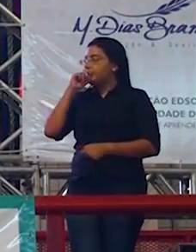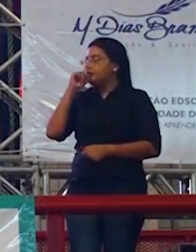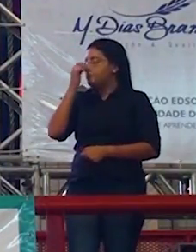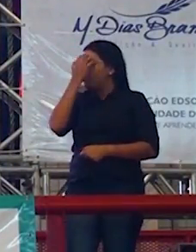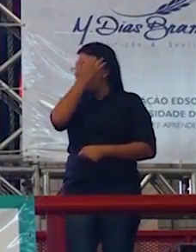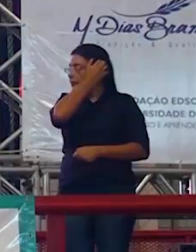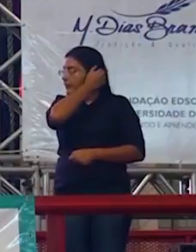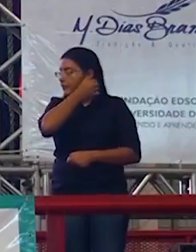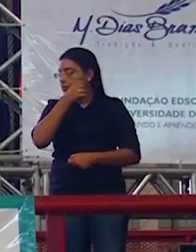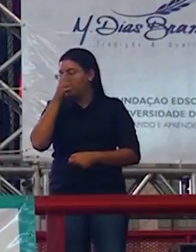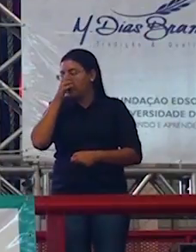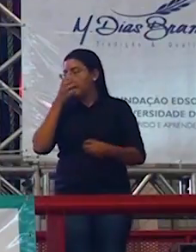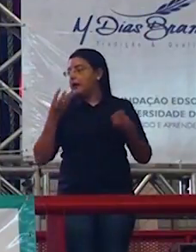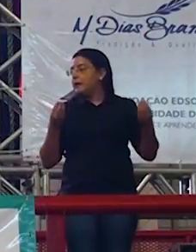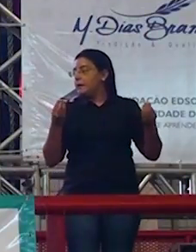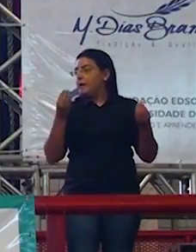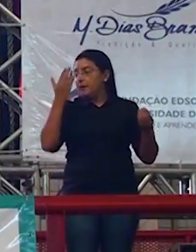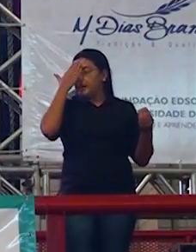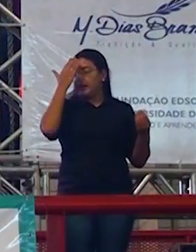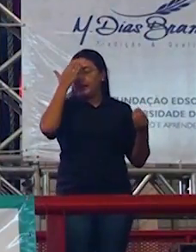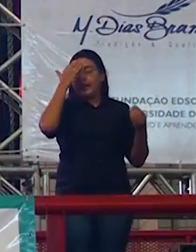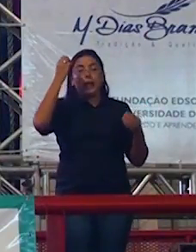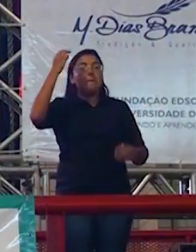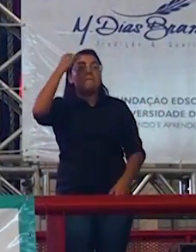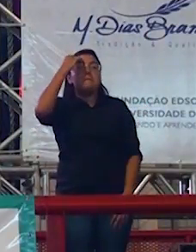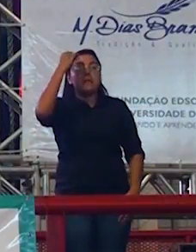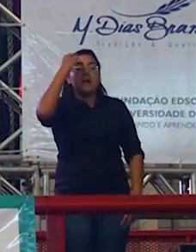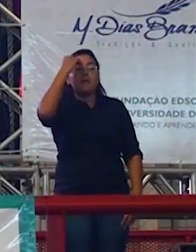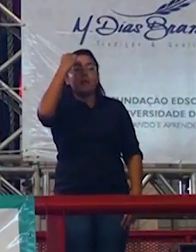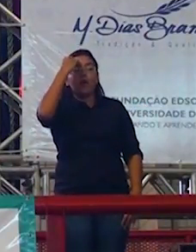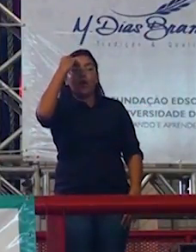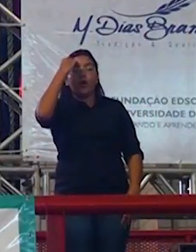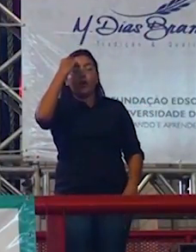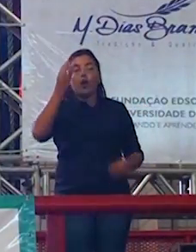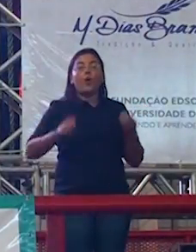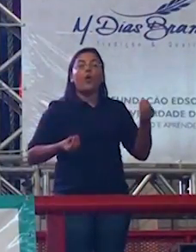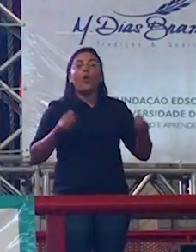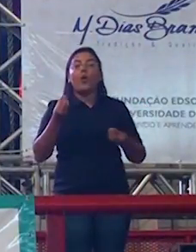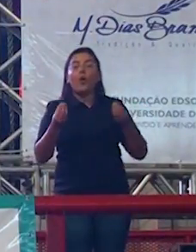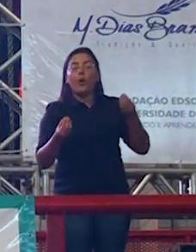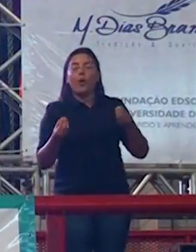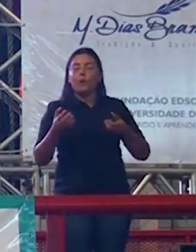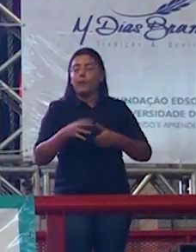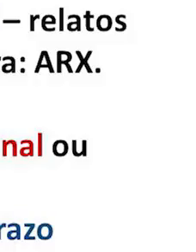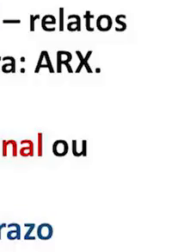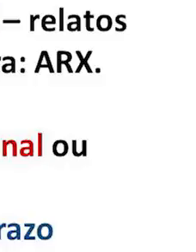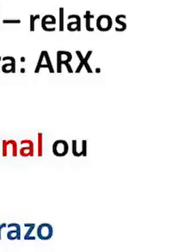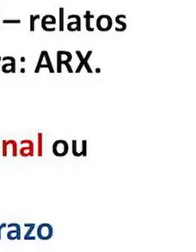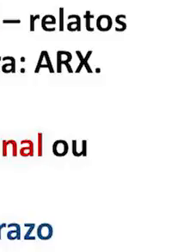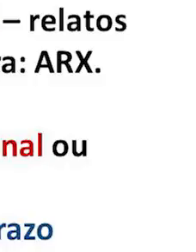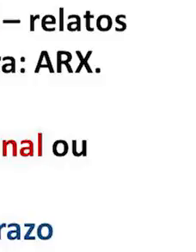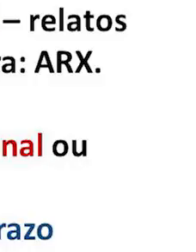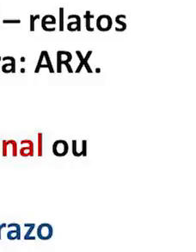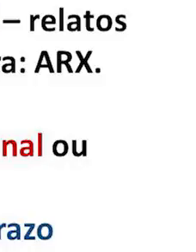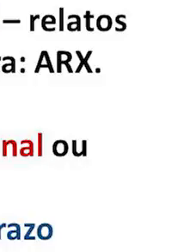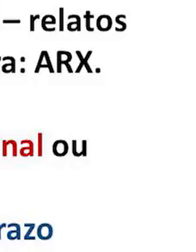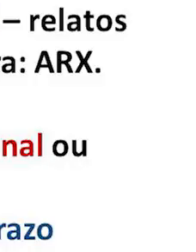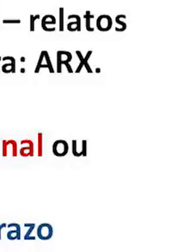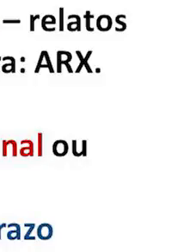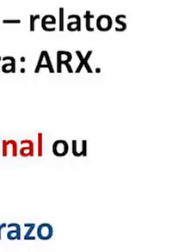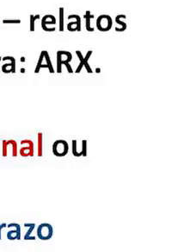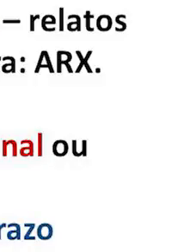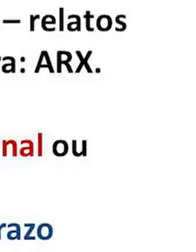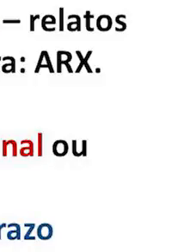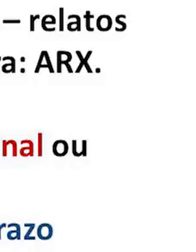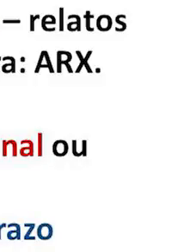condições de entender como é que a nossa memória funciona. Continue comigo.